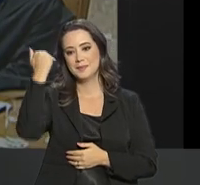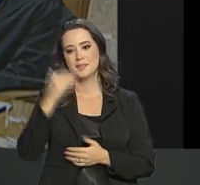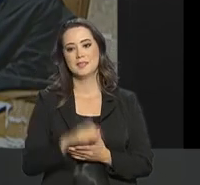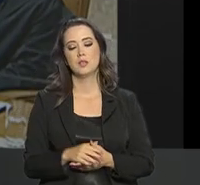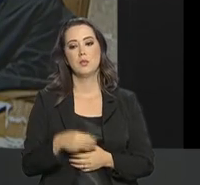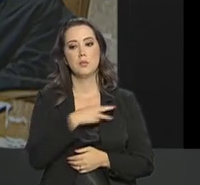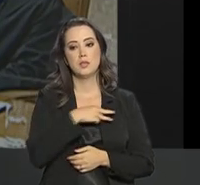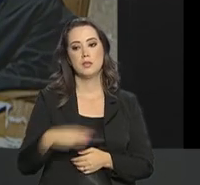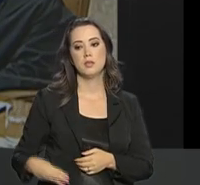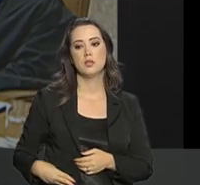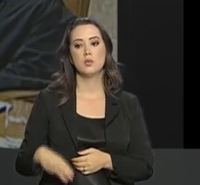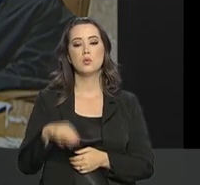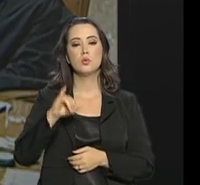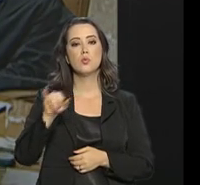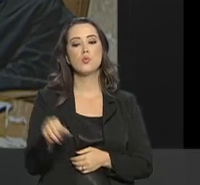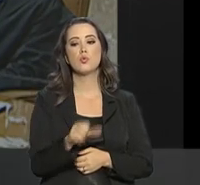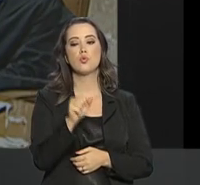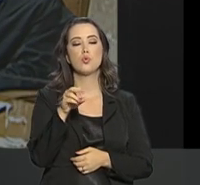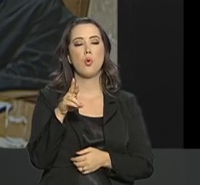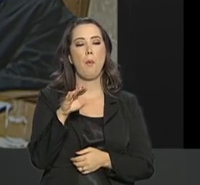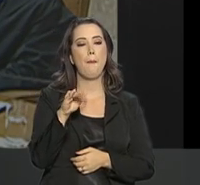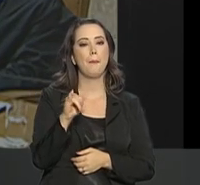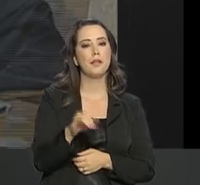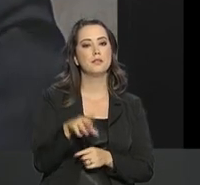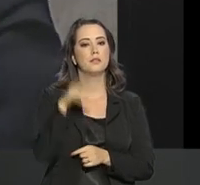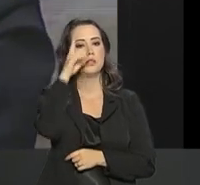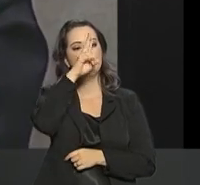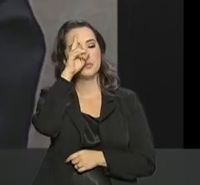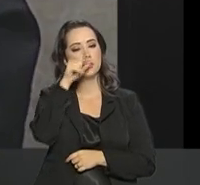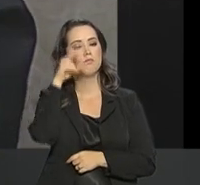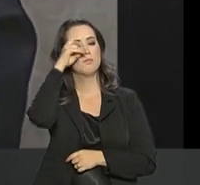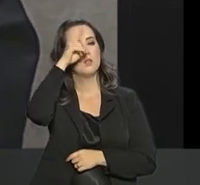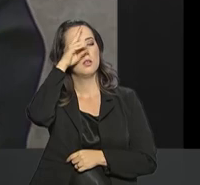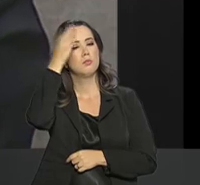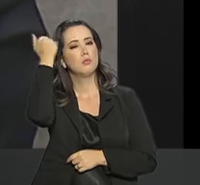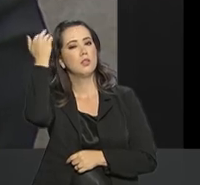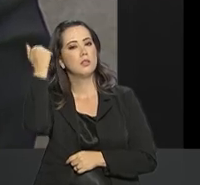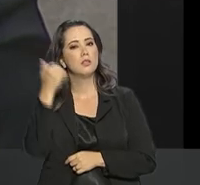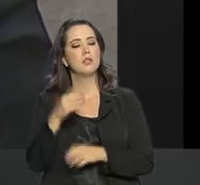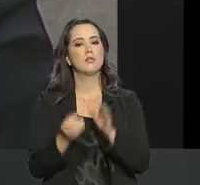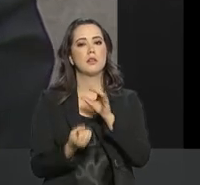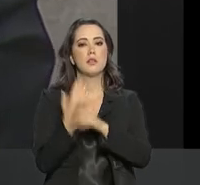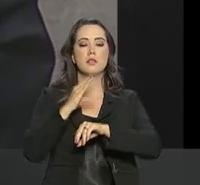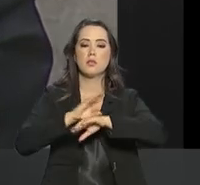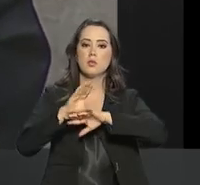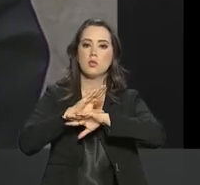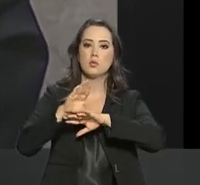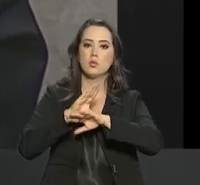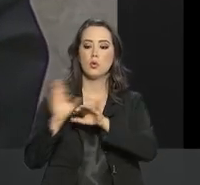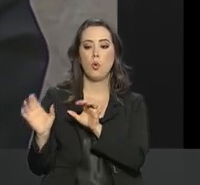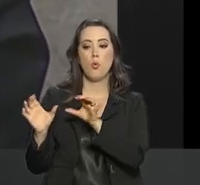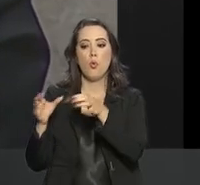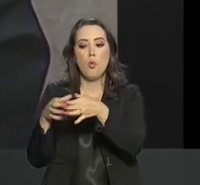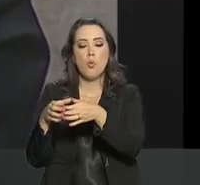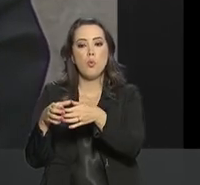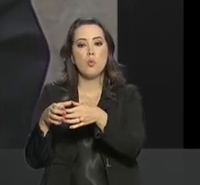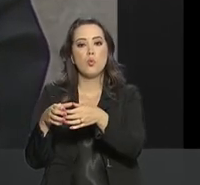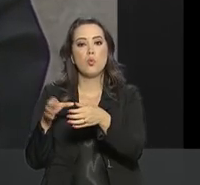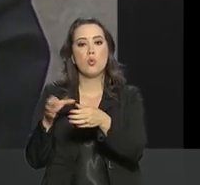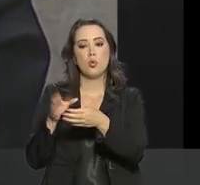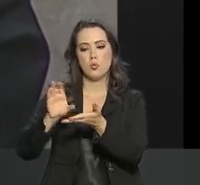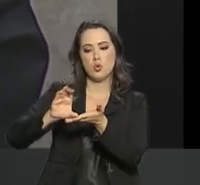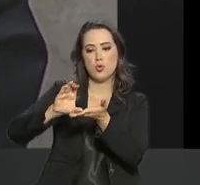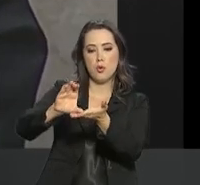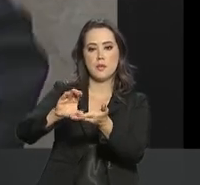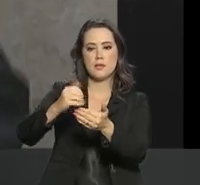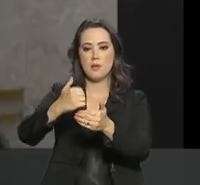do nosso ministro Jobim, eu me recordo quando cheguei na Constituinte, eu fui logo destinado à Comissão de Separação de